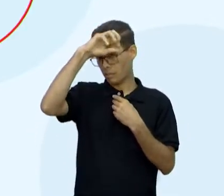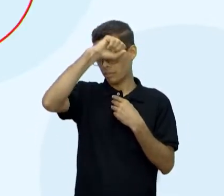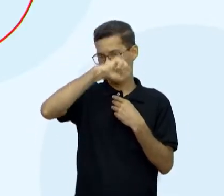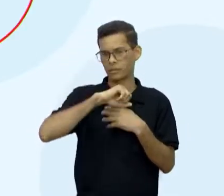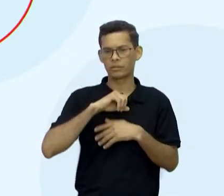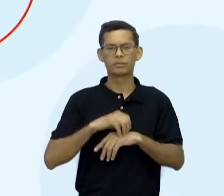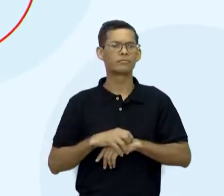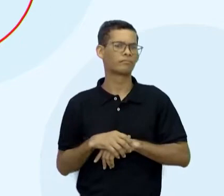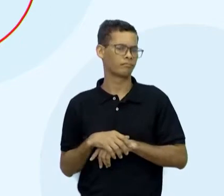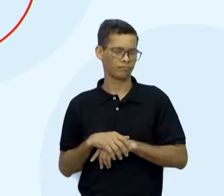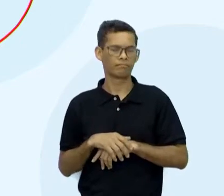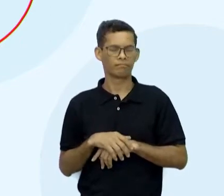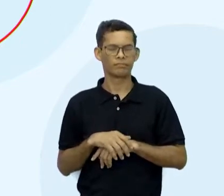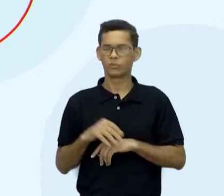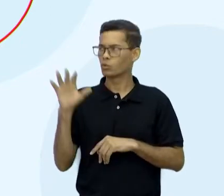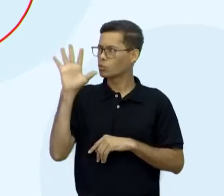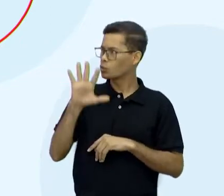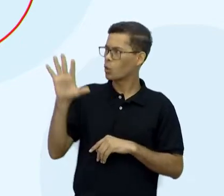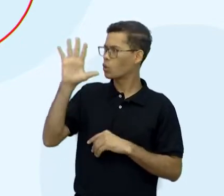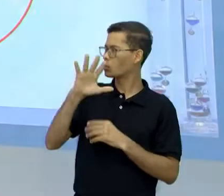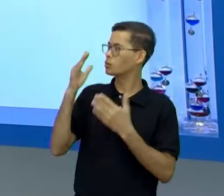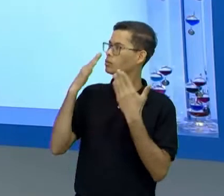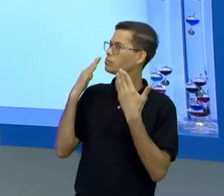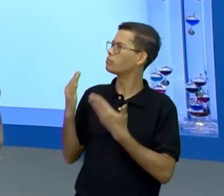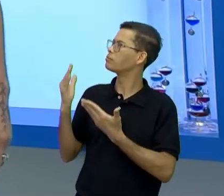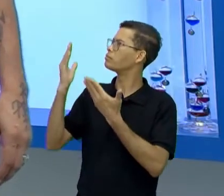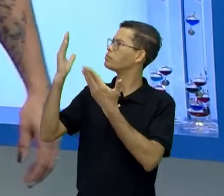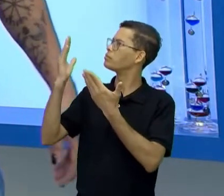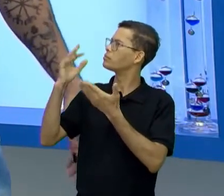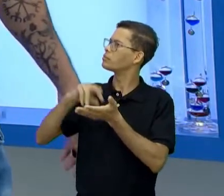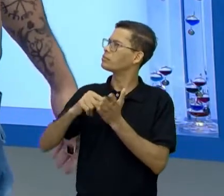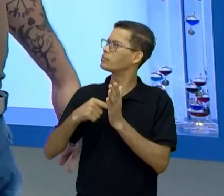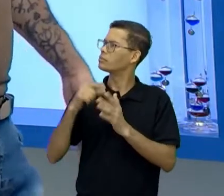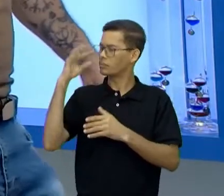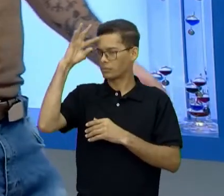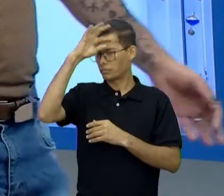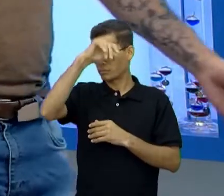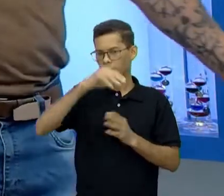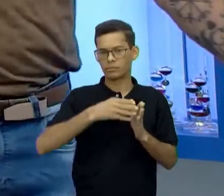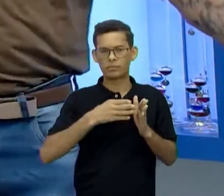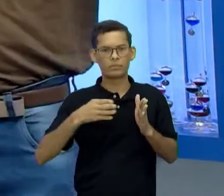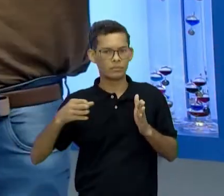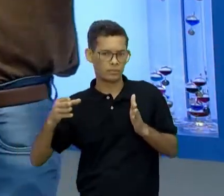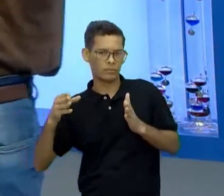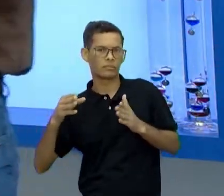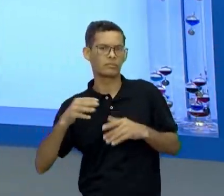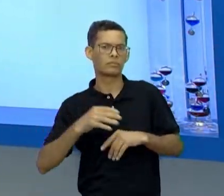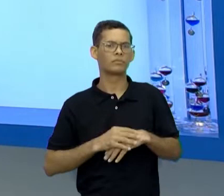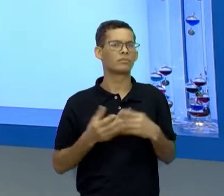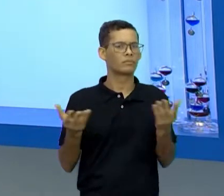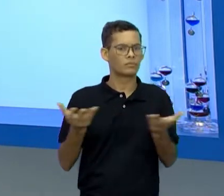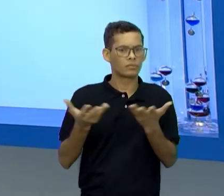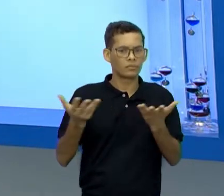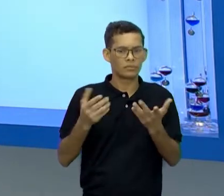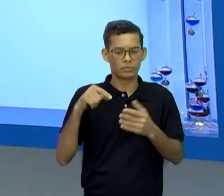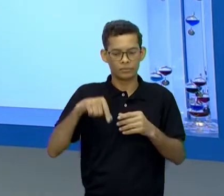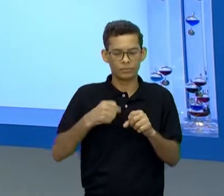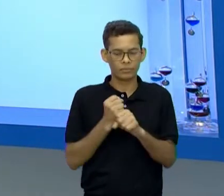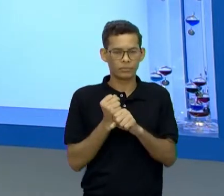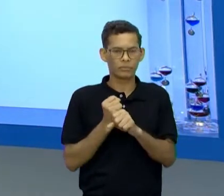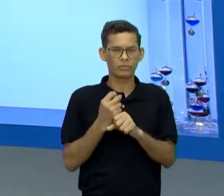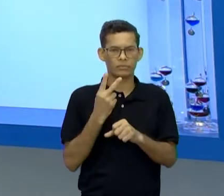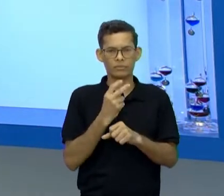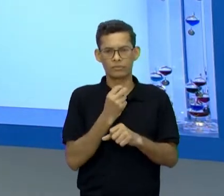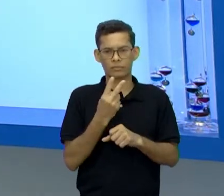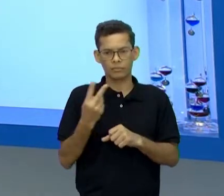aprendizagem. Tudo isso aqui é um processo de aprendizagem, né, Gibarina? Tudo hoje, esse ano, inaugurou um